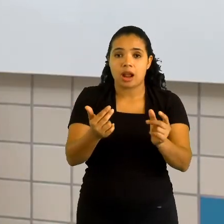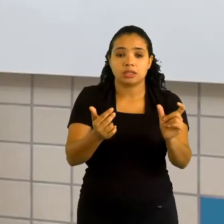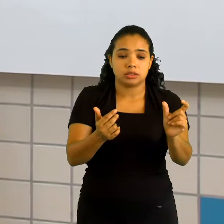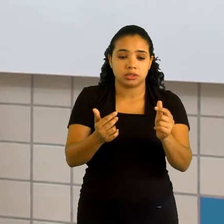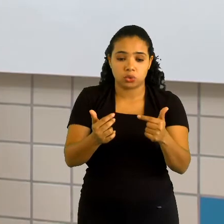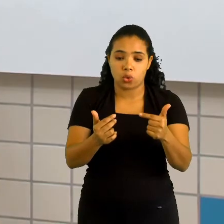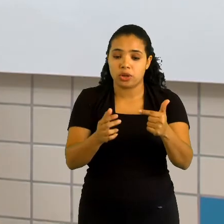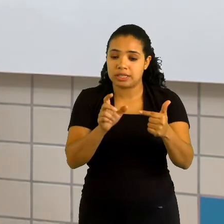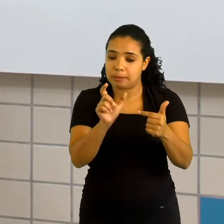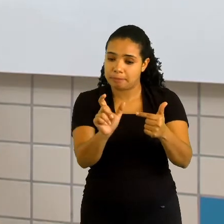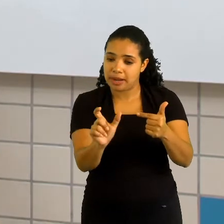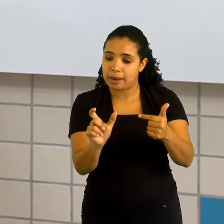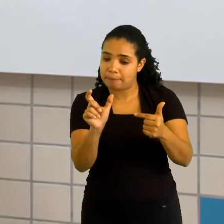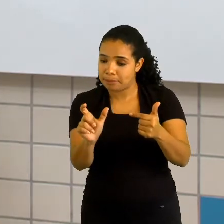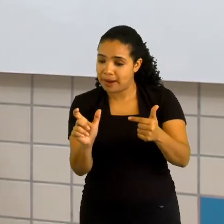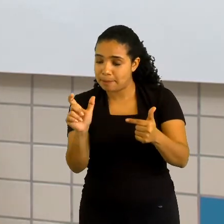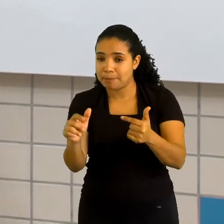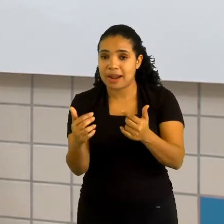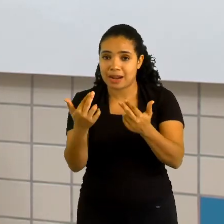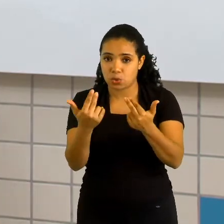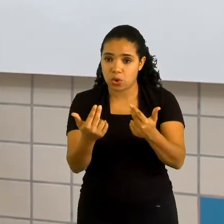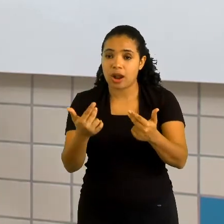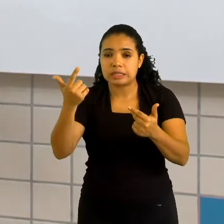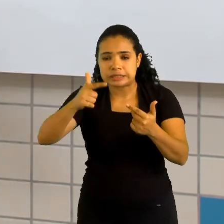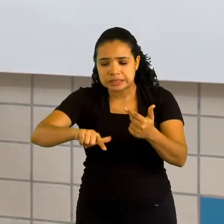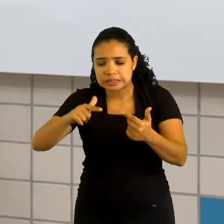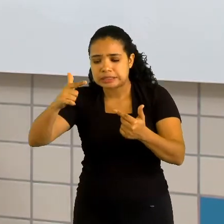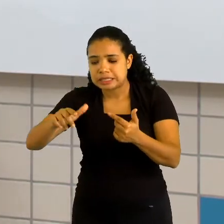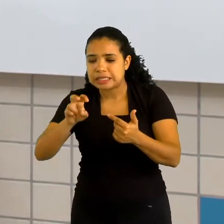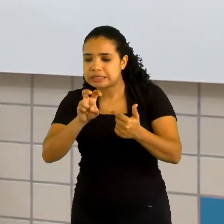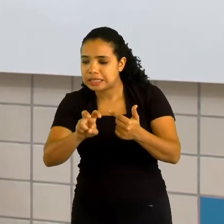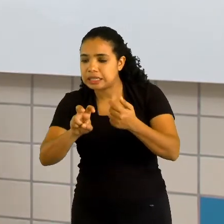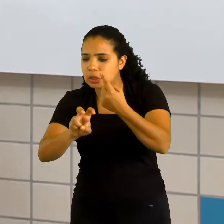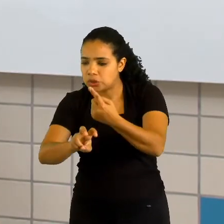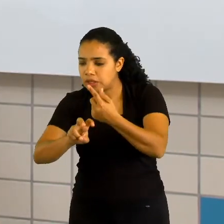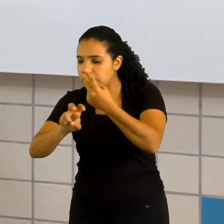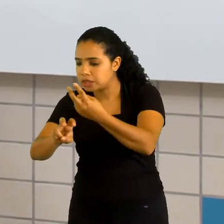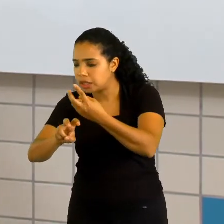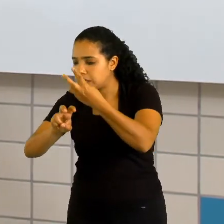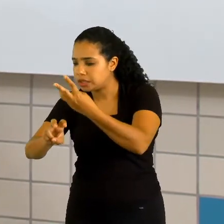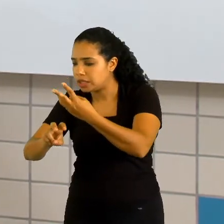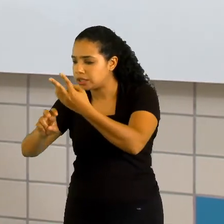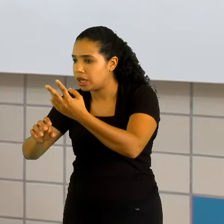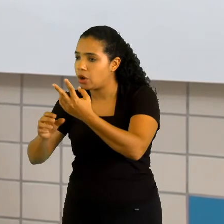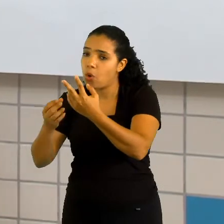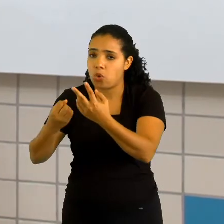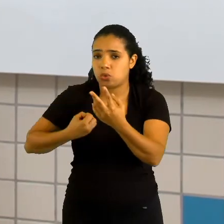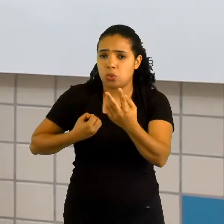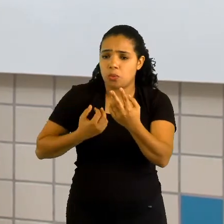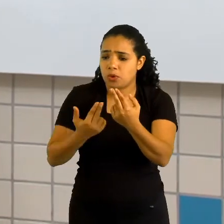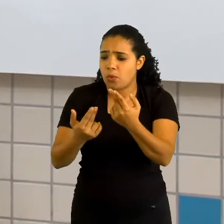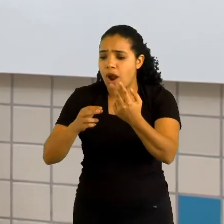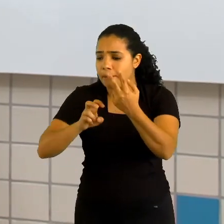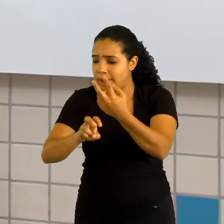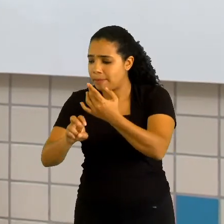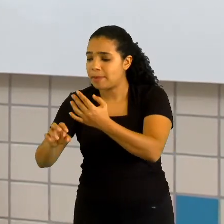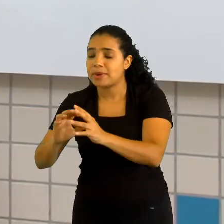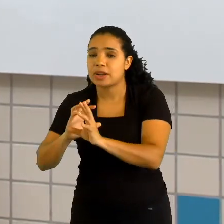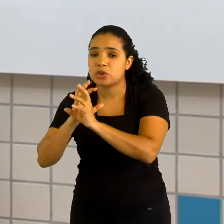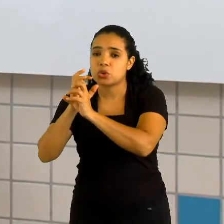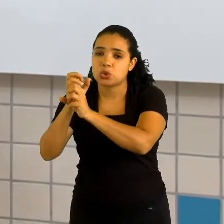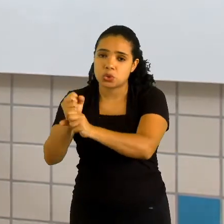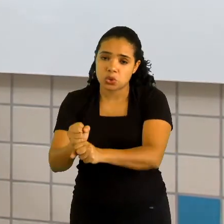das parcelas iguais. Repete isso várias vezes até que você possa entender. Soma de parcelas iguais. Você vai perceber que a